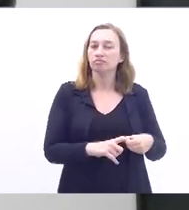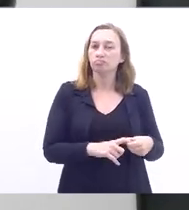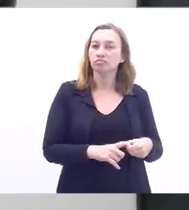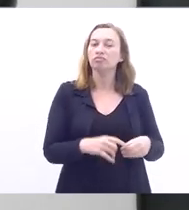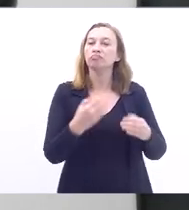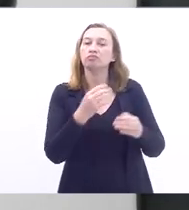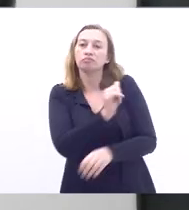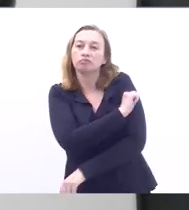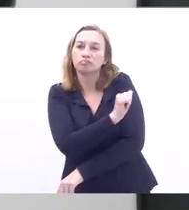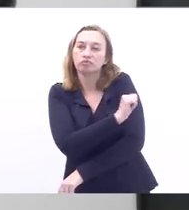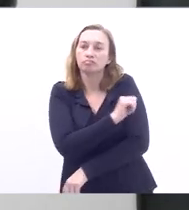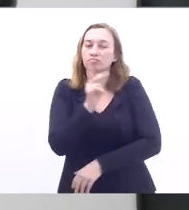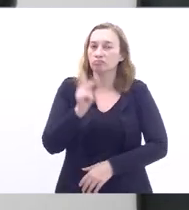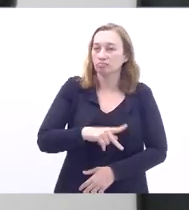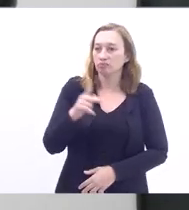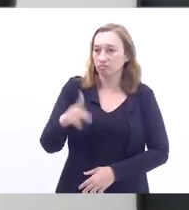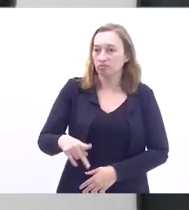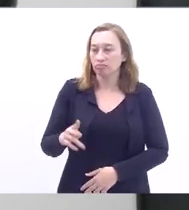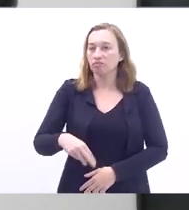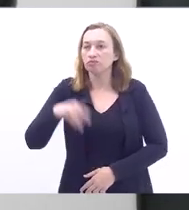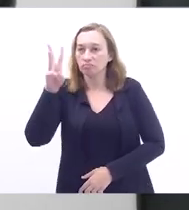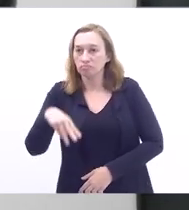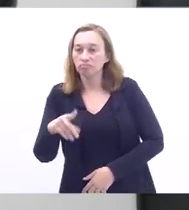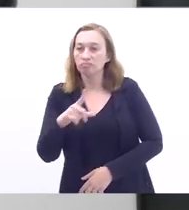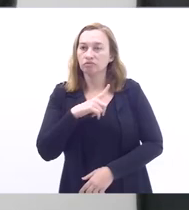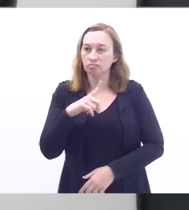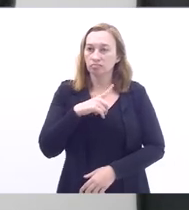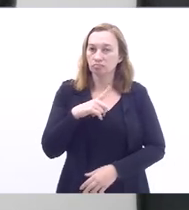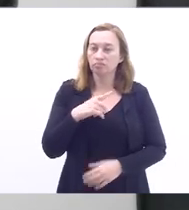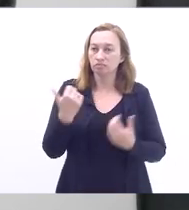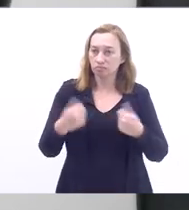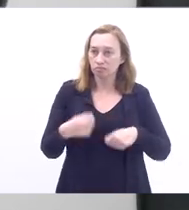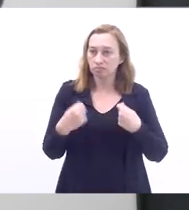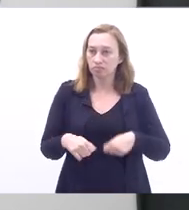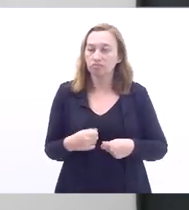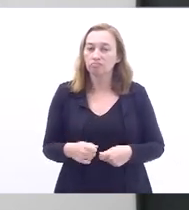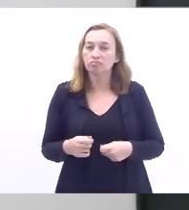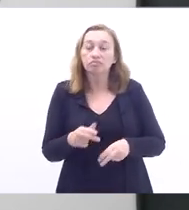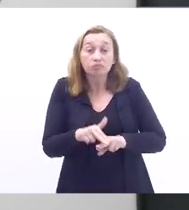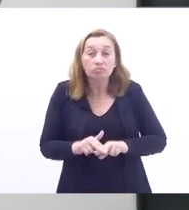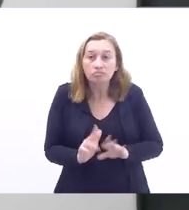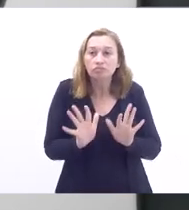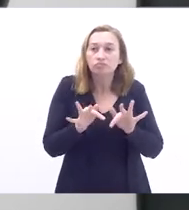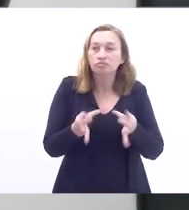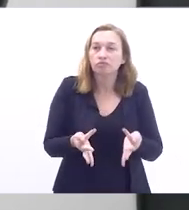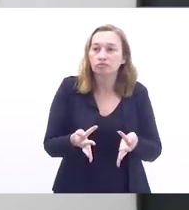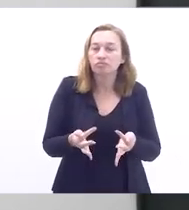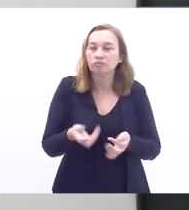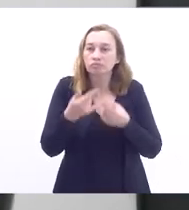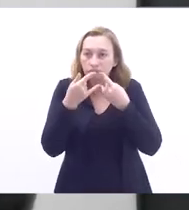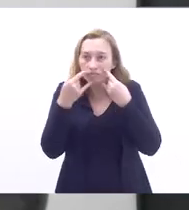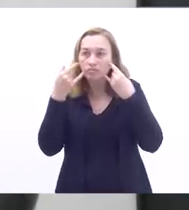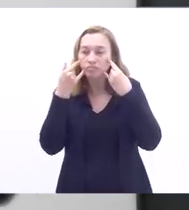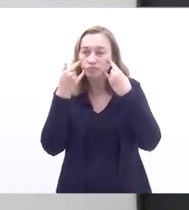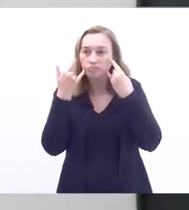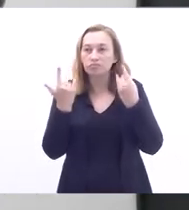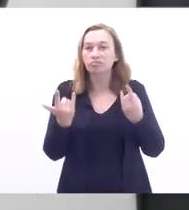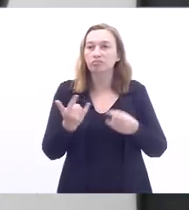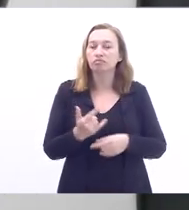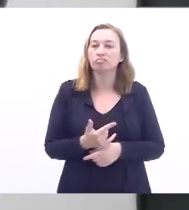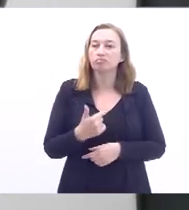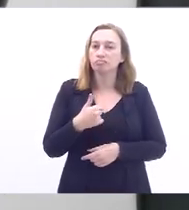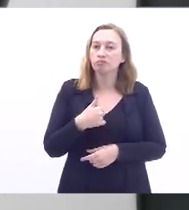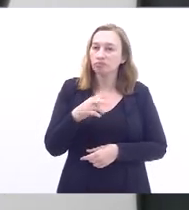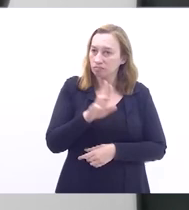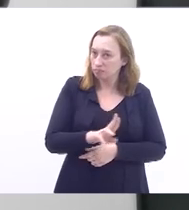tanto para estudantes quanto para professora para que tivesse um CPI necessário por um motivo muito simples a máscara o que